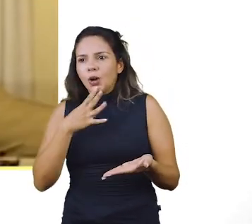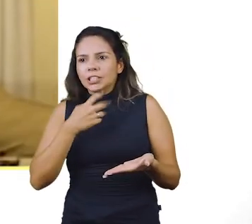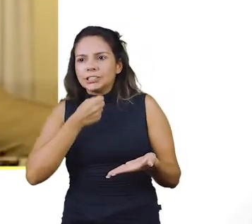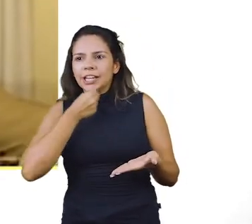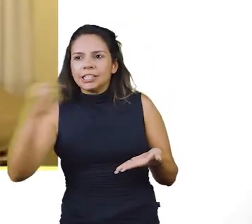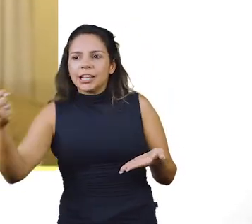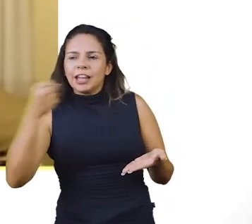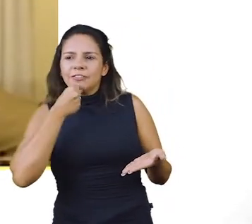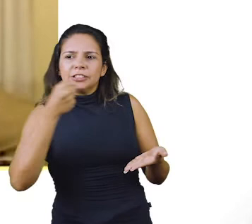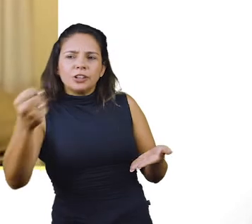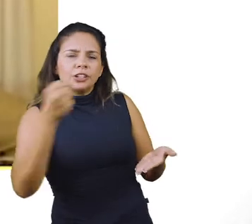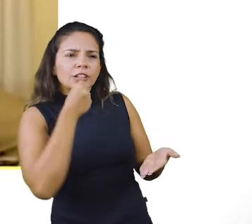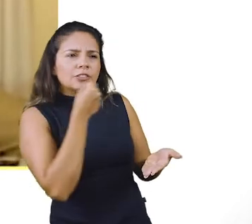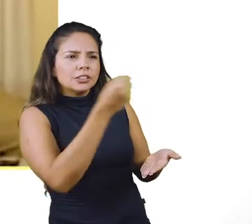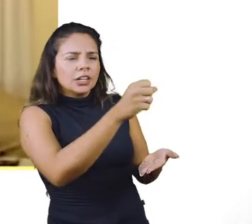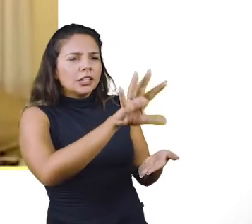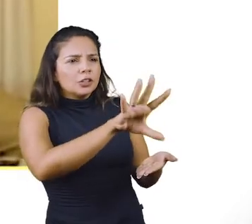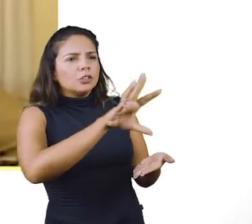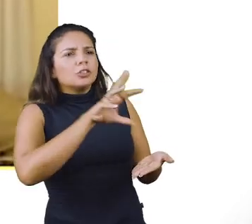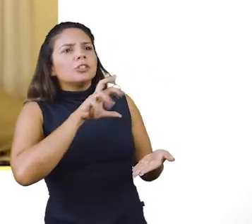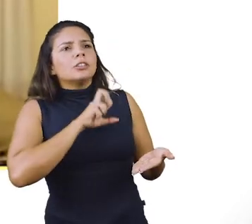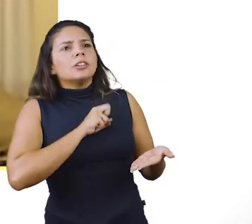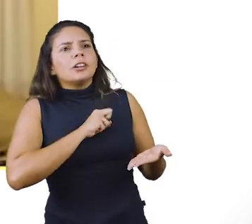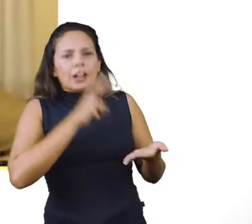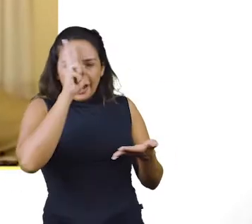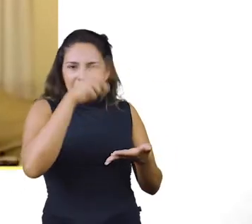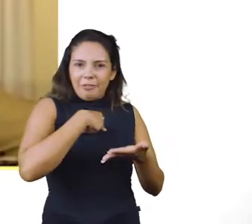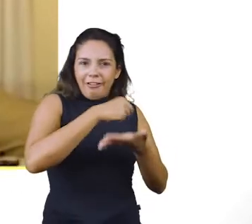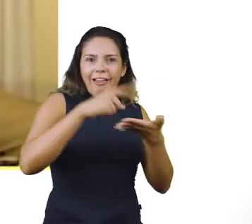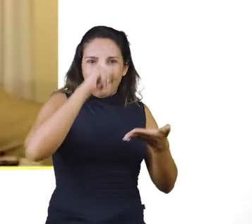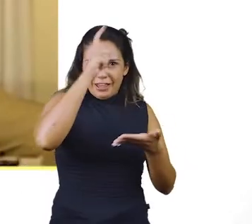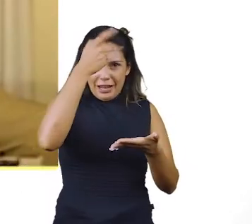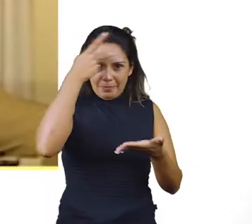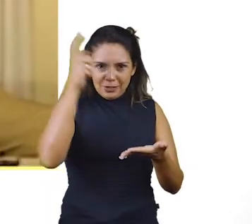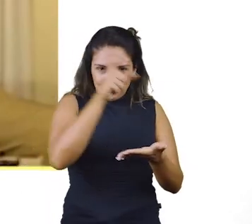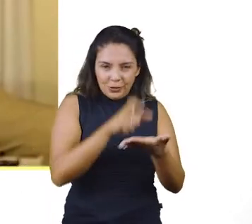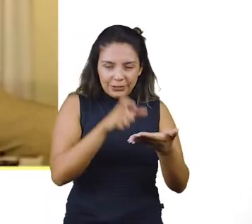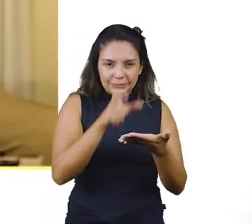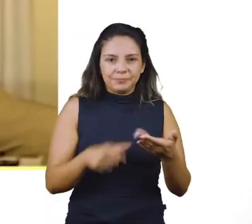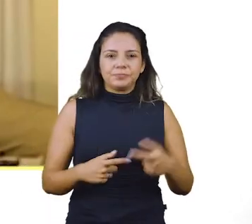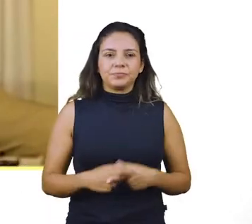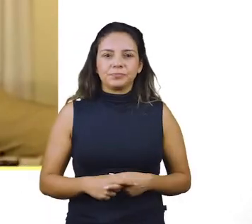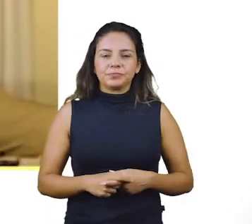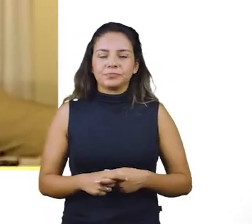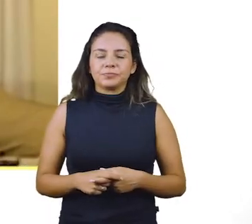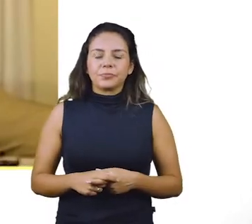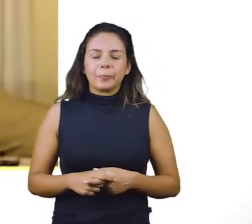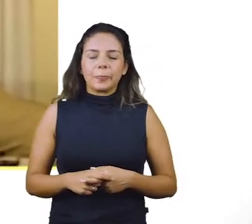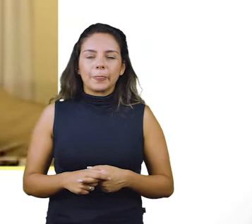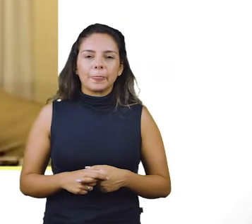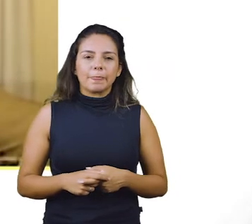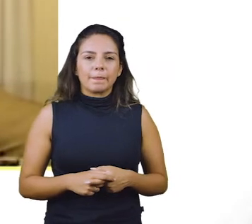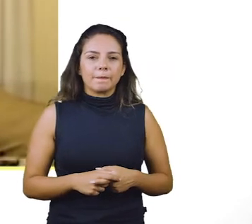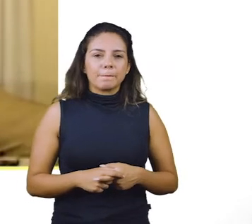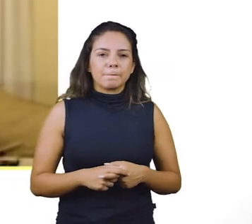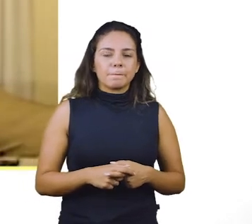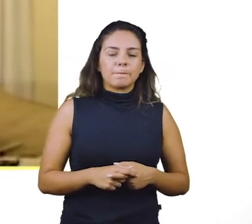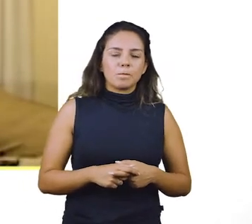da caixa, de ver fora das realidades. Às vezes ele falou da questão do país, mas a gente vê fora da realidade quando você